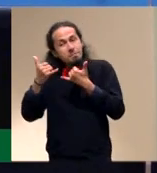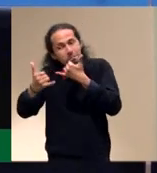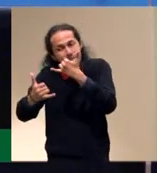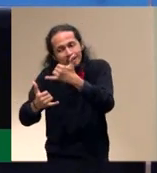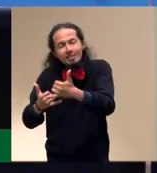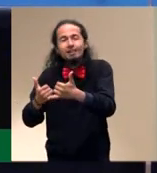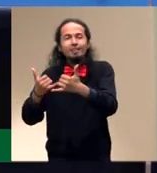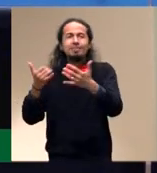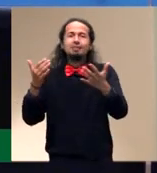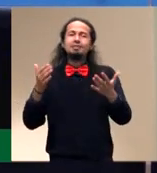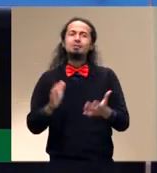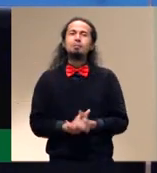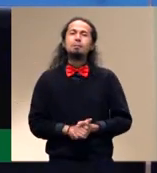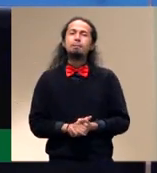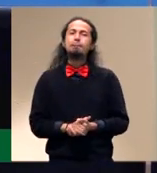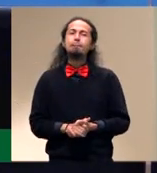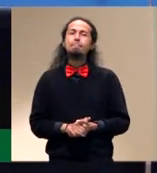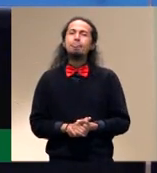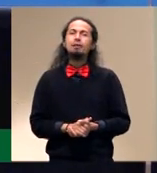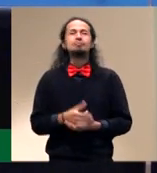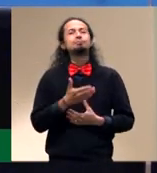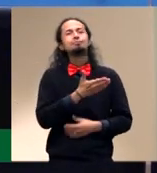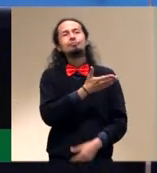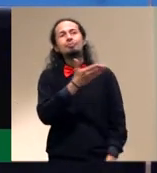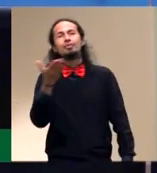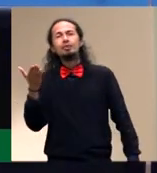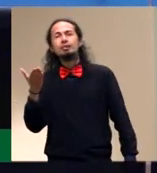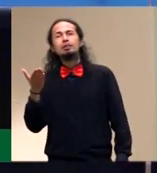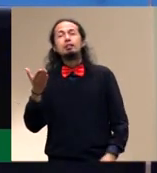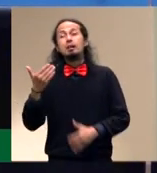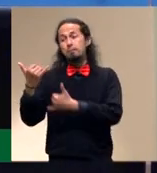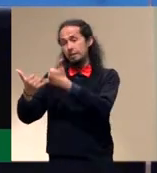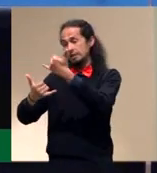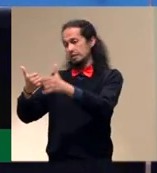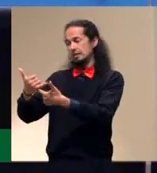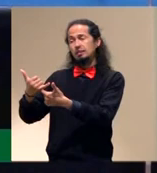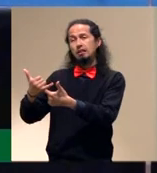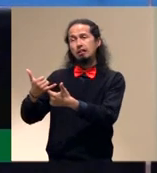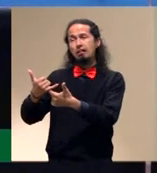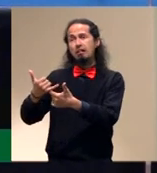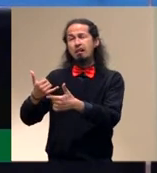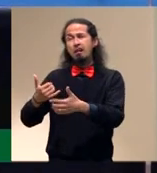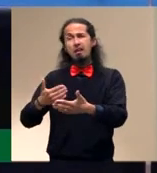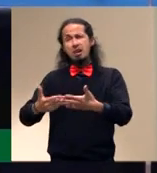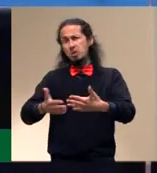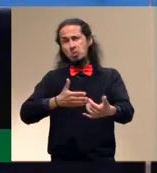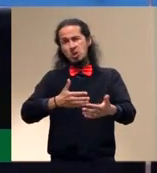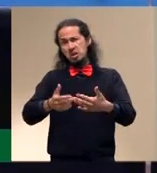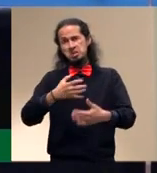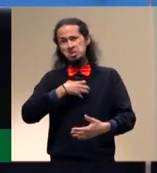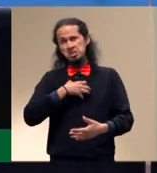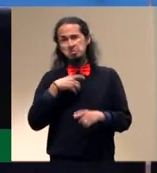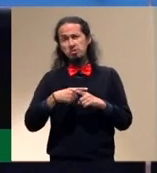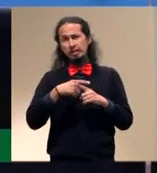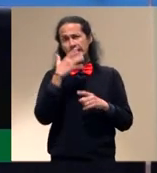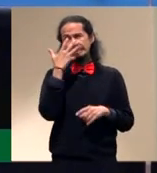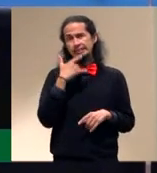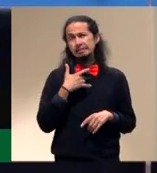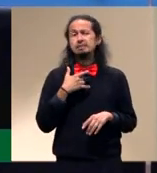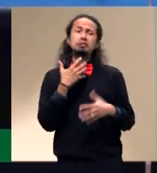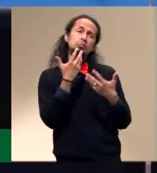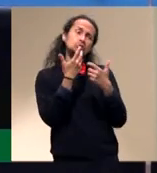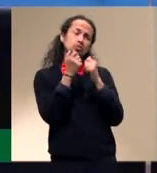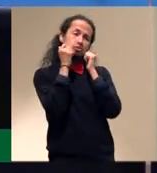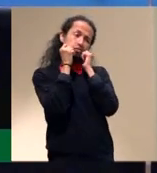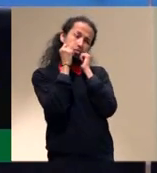brincadeira não é uma escolha aleatória. Não é porque é criança, é bonitinha, ela, deixa ela brincando.